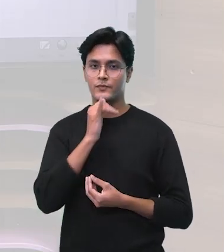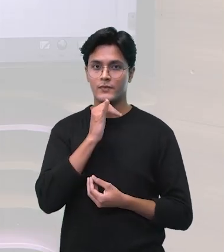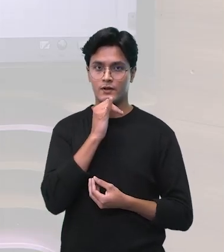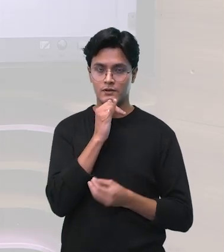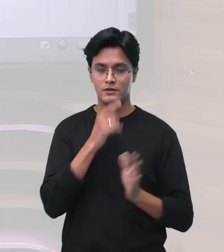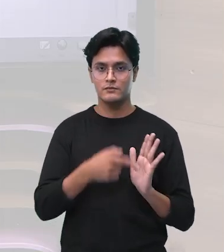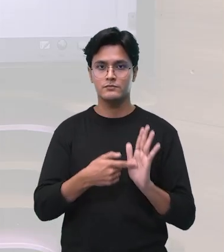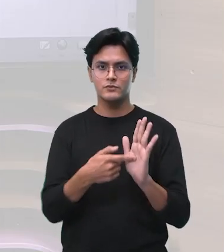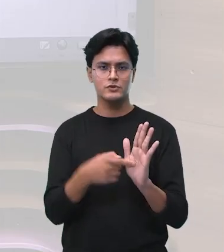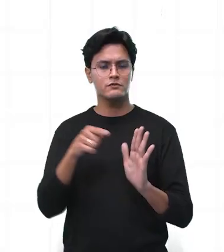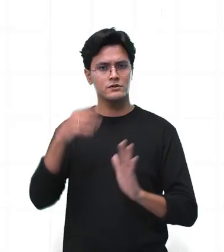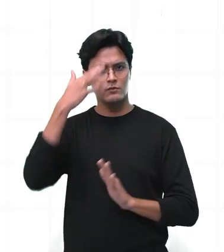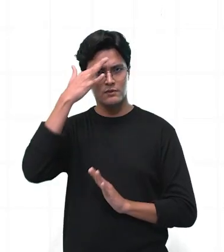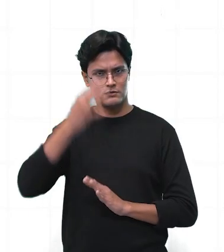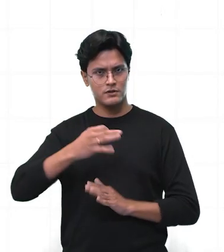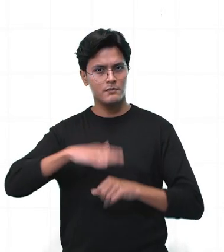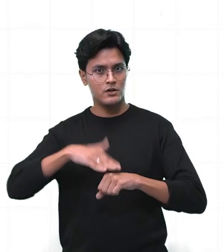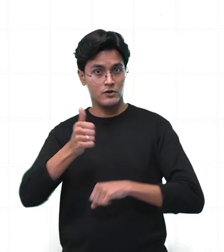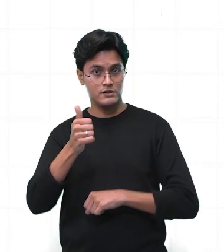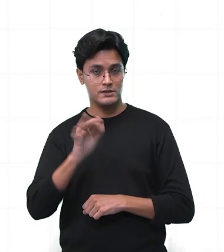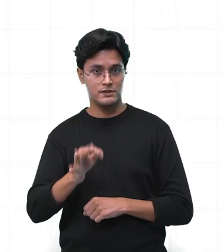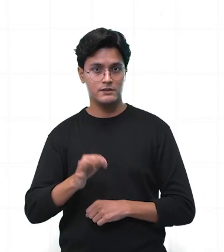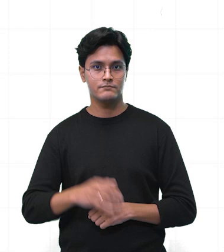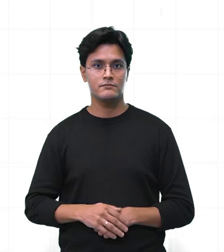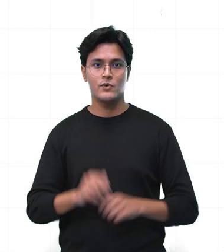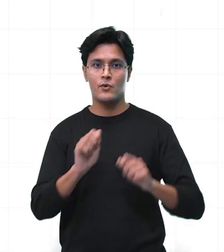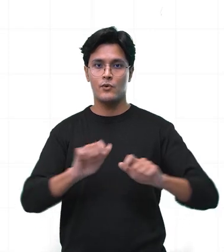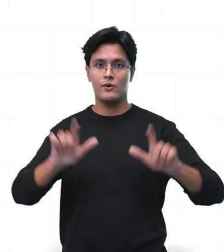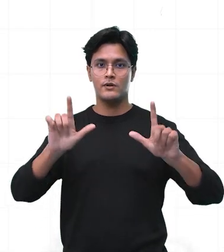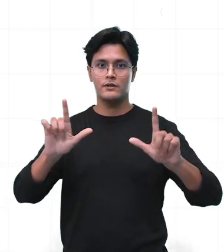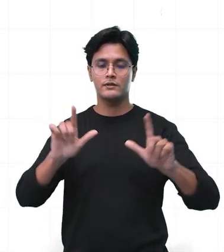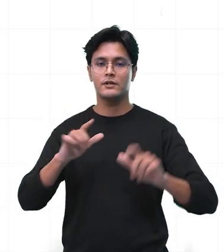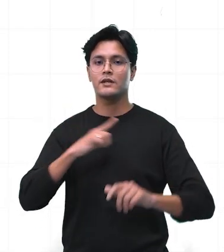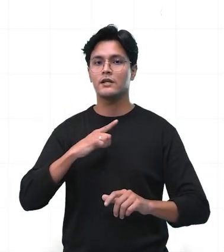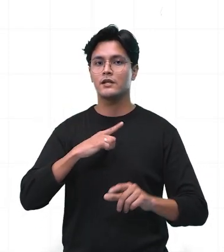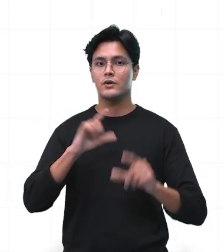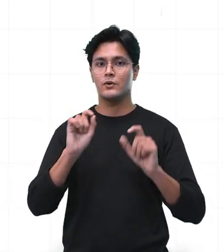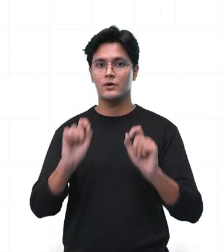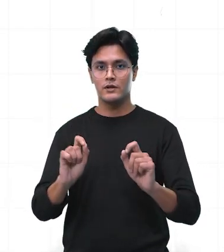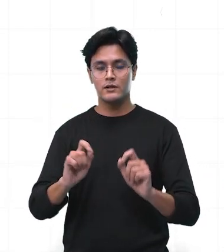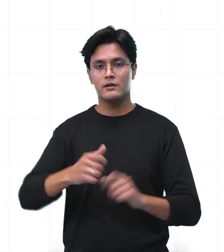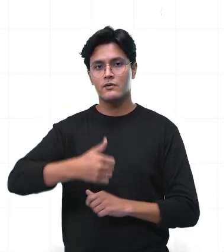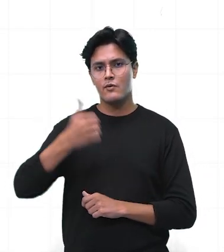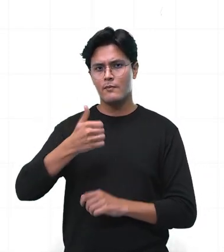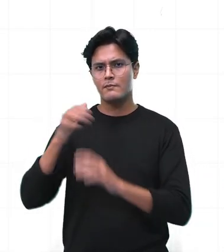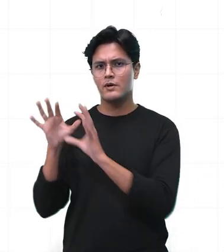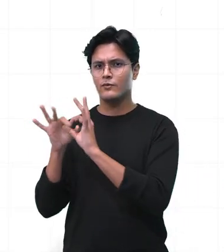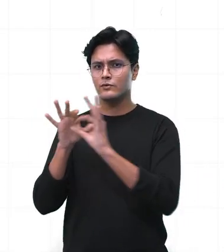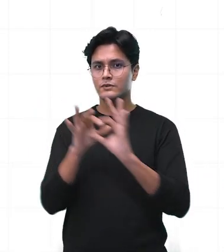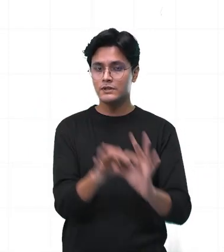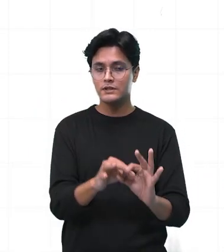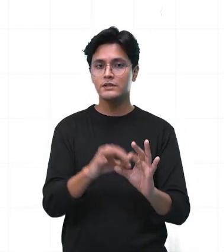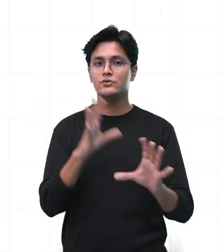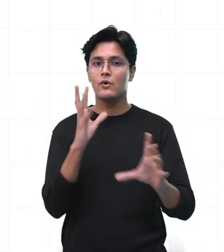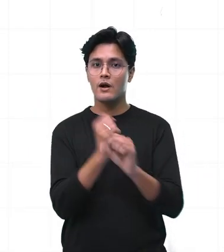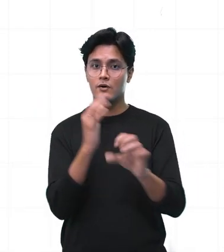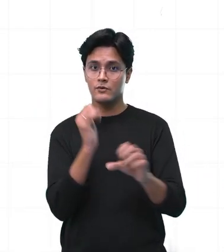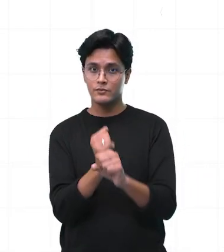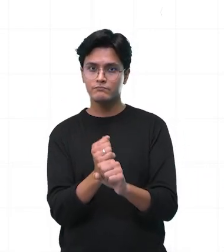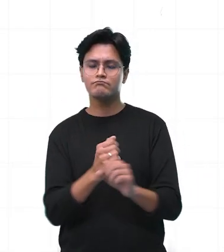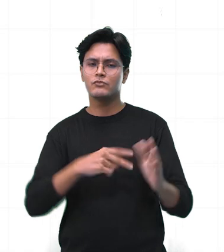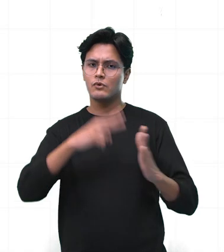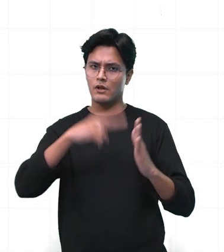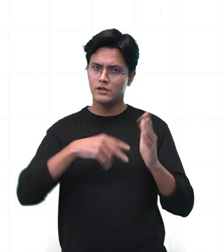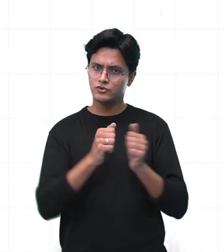possam compreender melhor. Olha aí na cartela de vocês. Nós temos a primeira situação problema. Vamos ler juntos